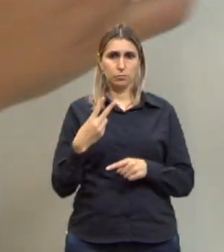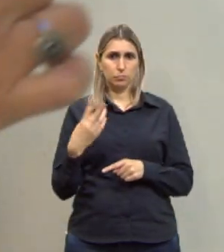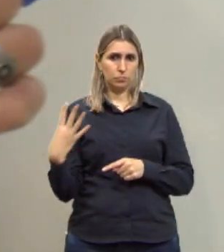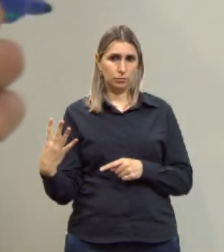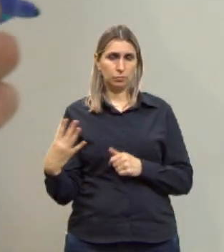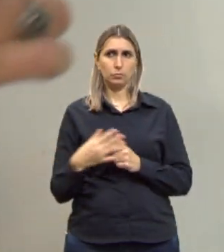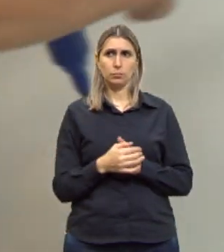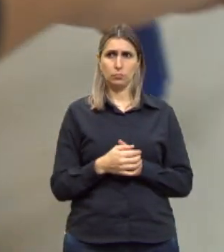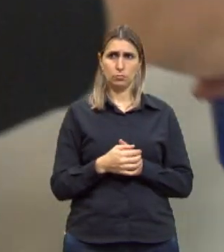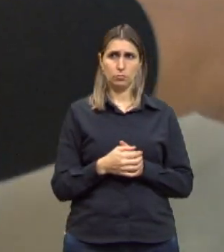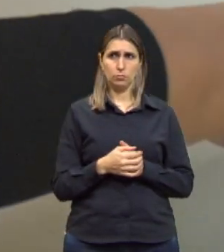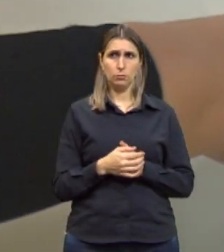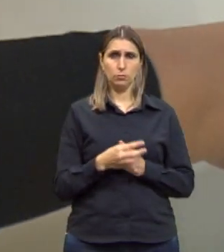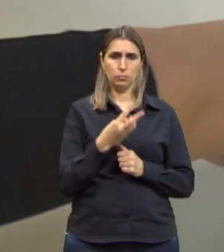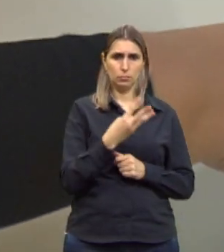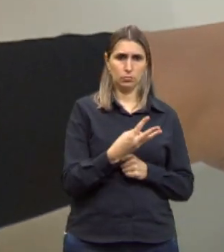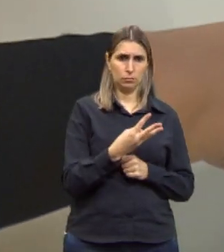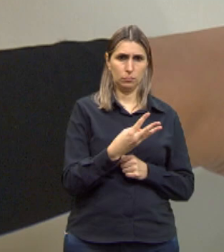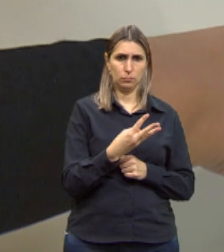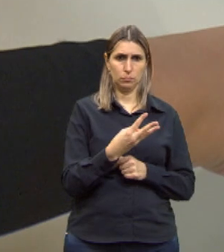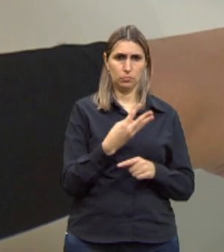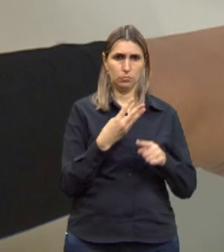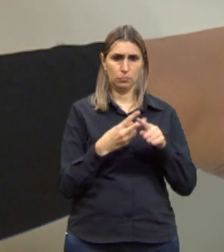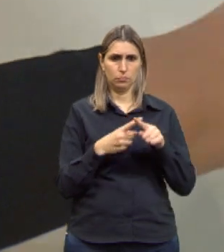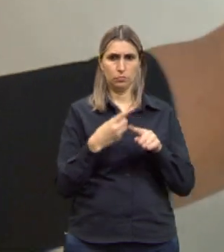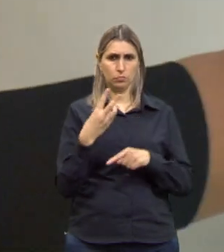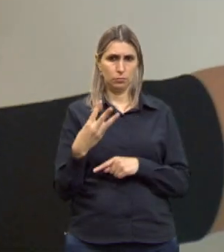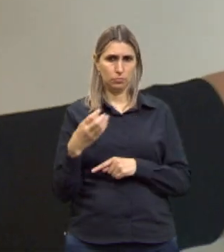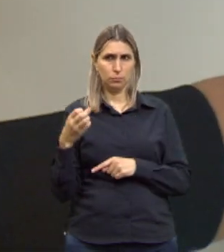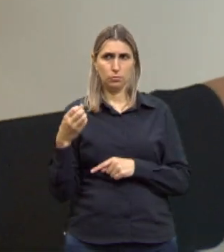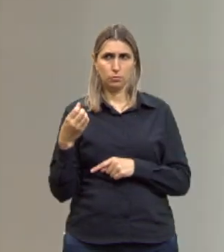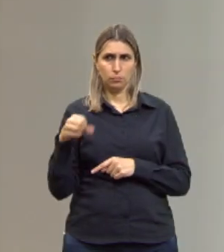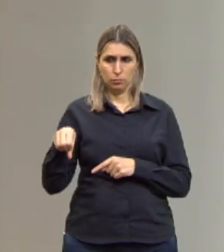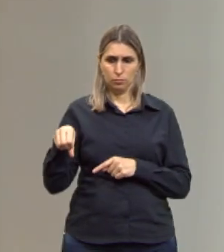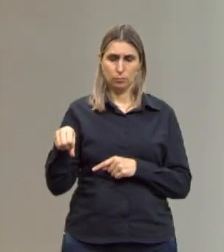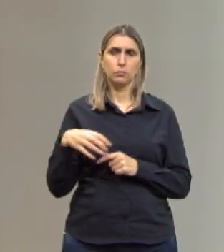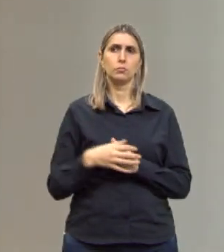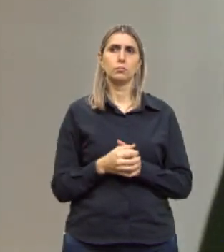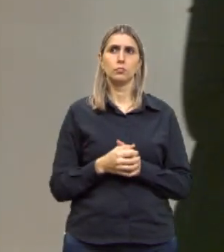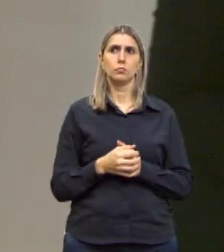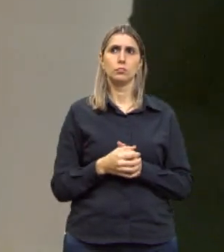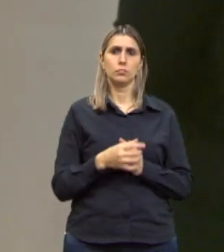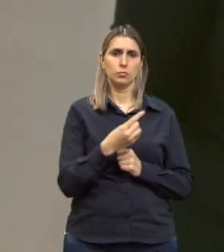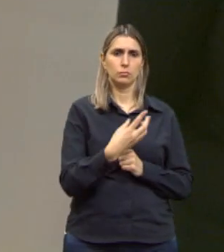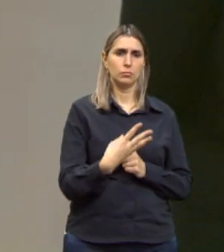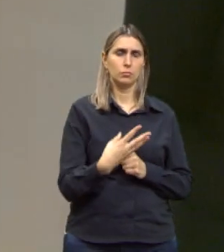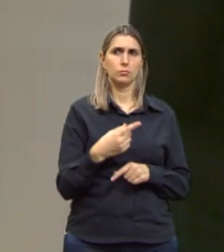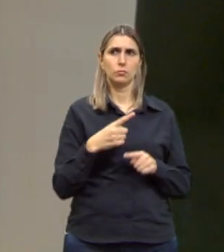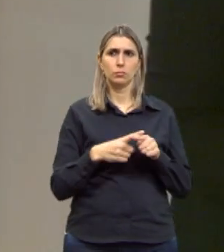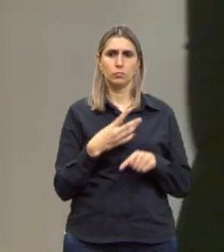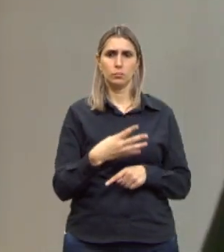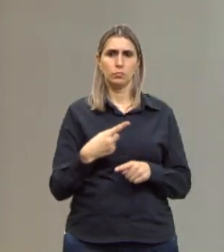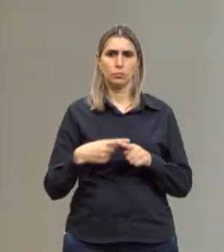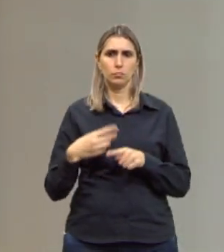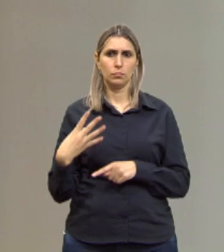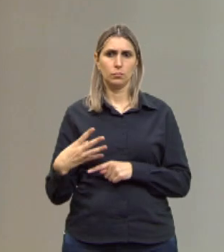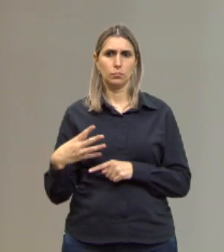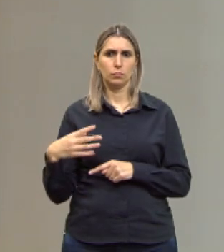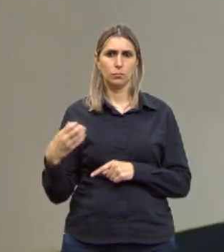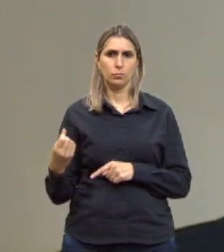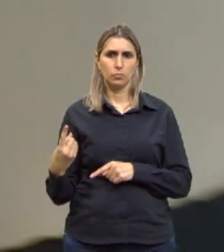2, 4. O 13, 3 vezes 3, 9. 14, 4 vezes